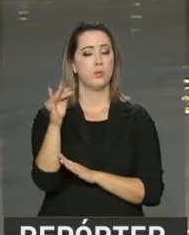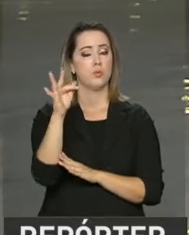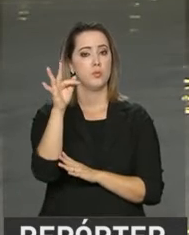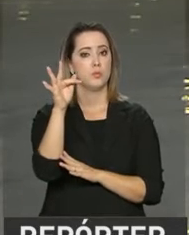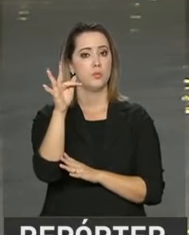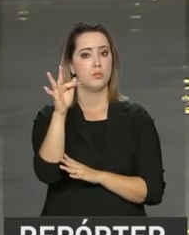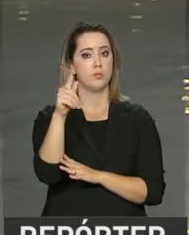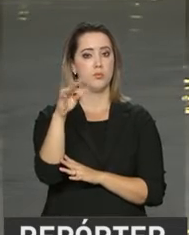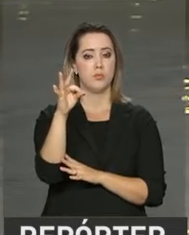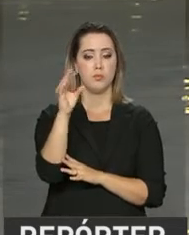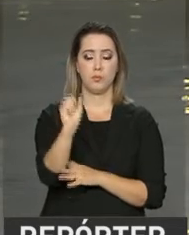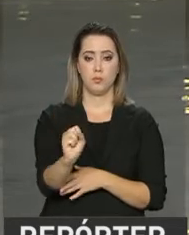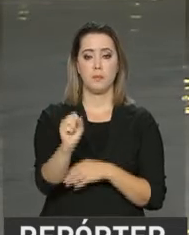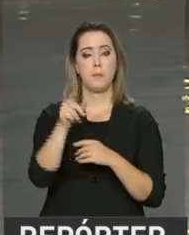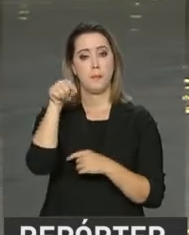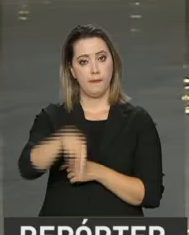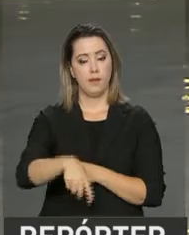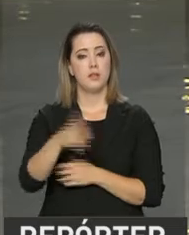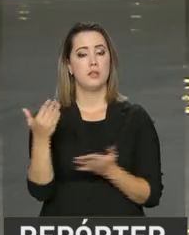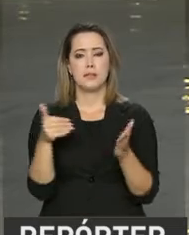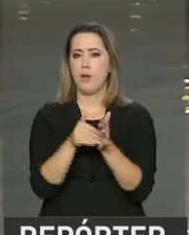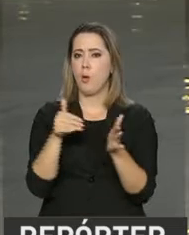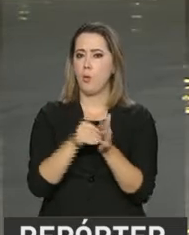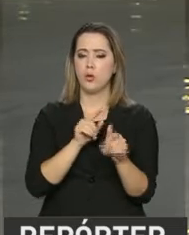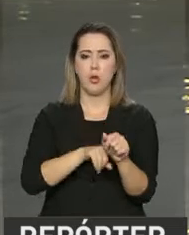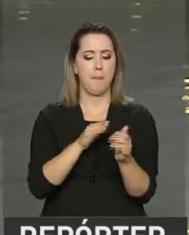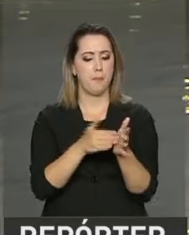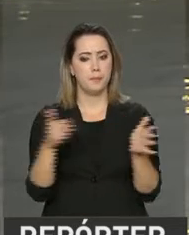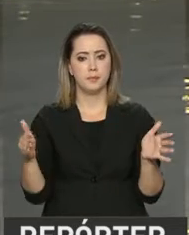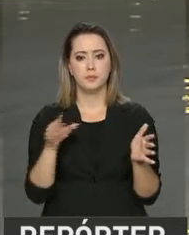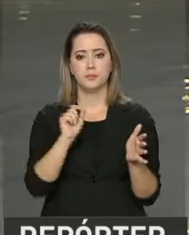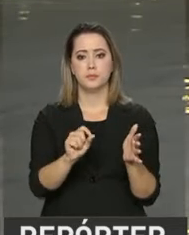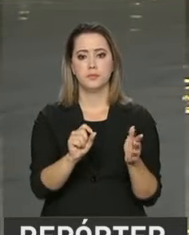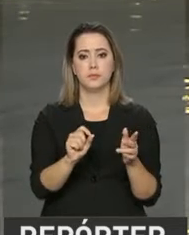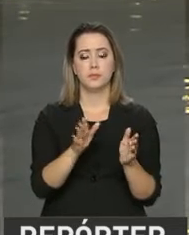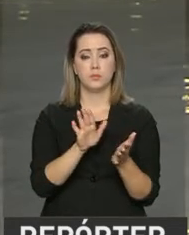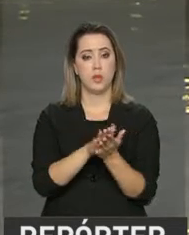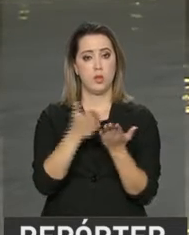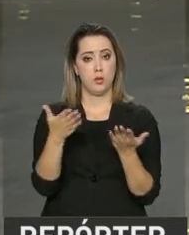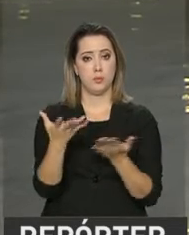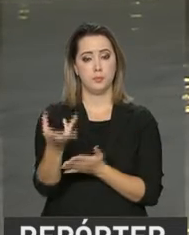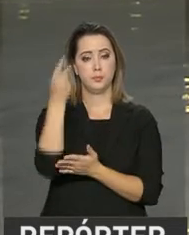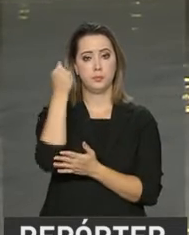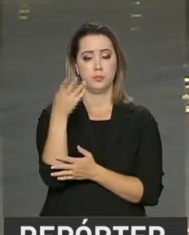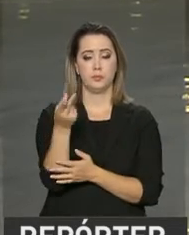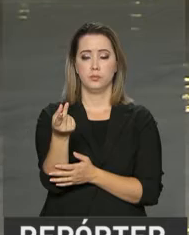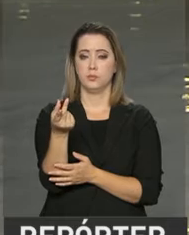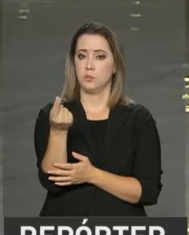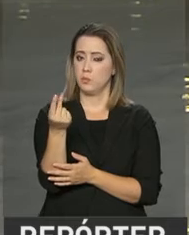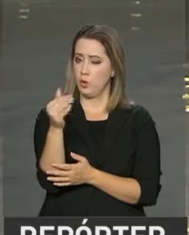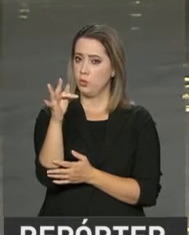contas inativas do FGTS nesta última etapa no calendário de saques da Caixa